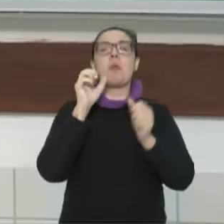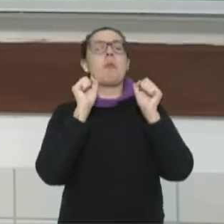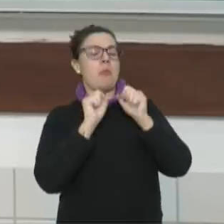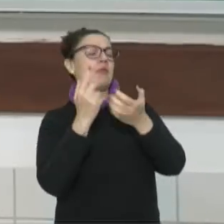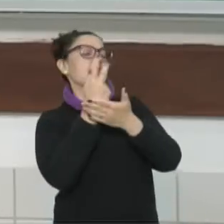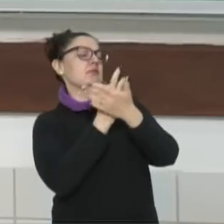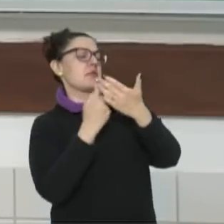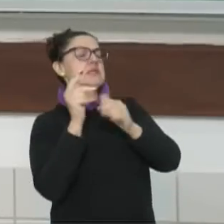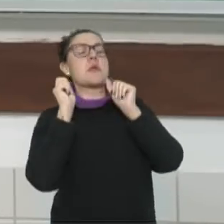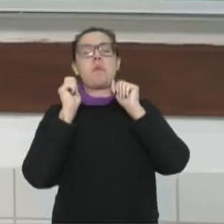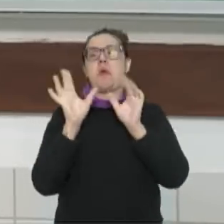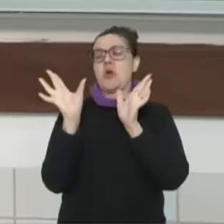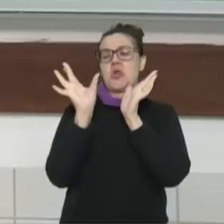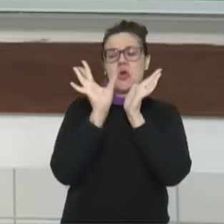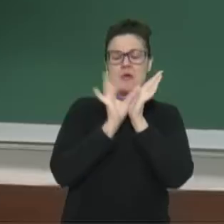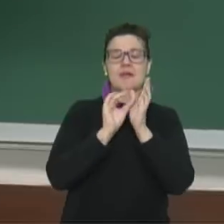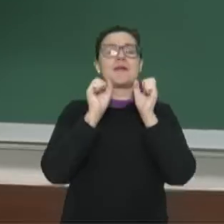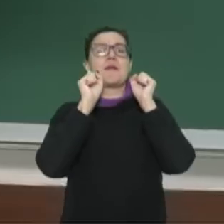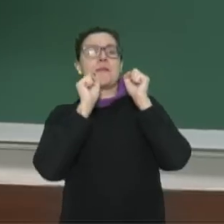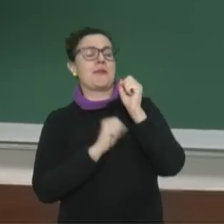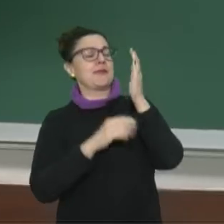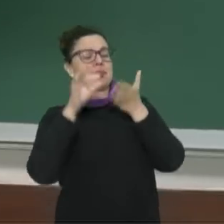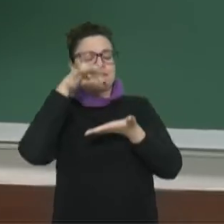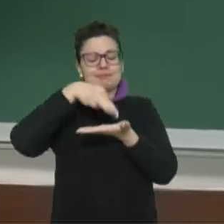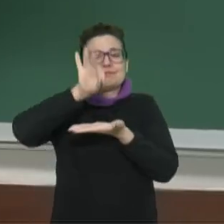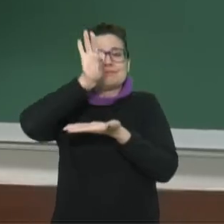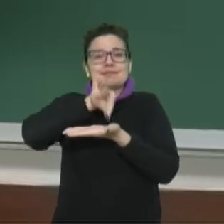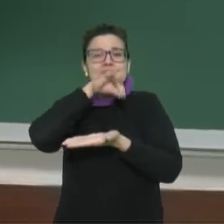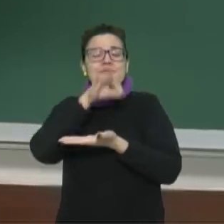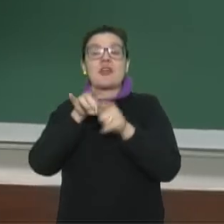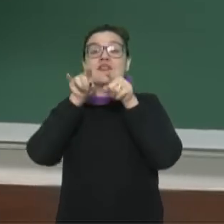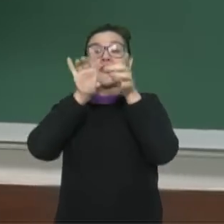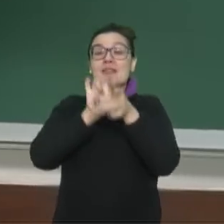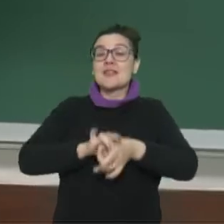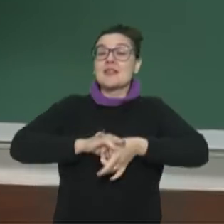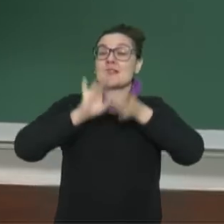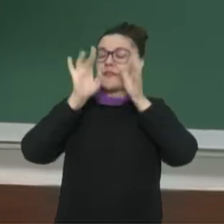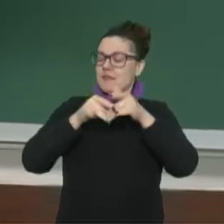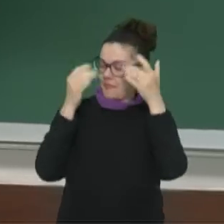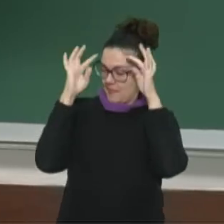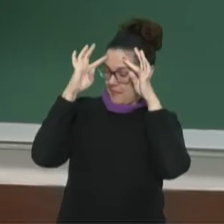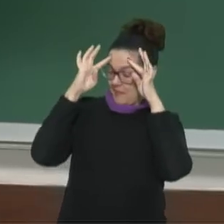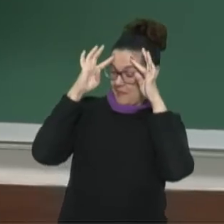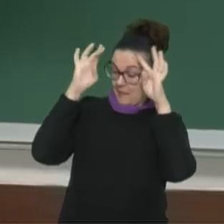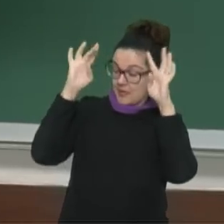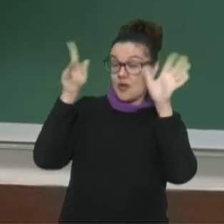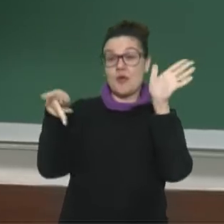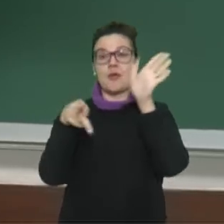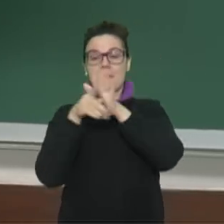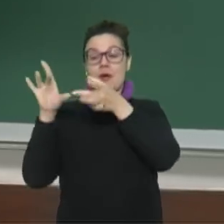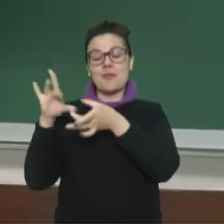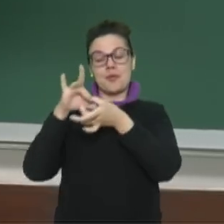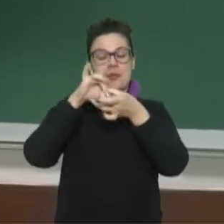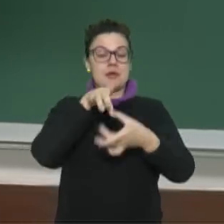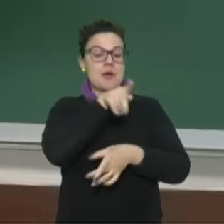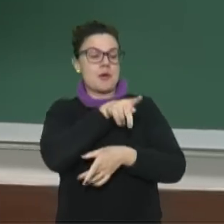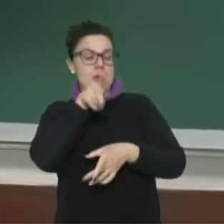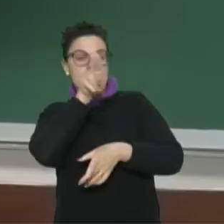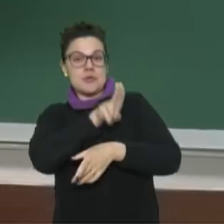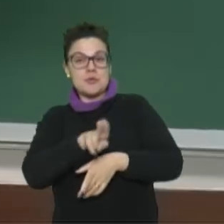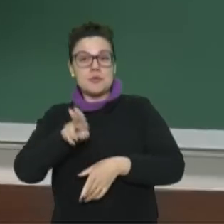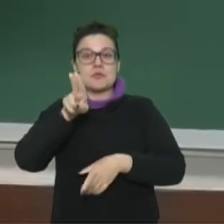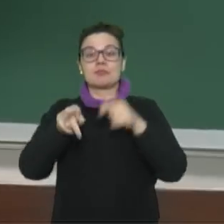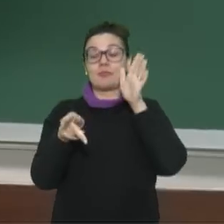ser desenho com recorte e colagem, pode ser uma pintura, mas pensando, né, nesse contexto que a prof explicou aqui para vocês, né?